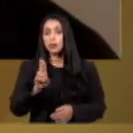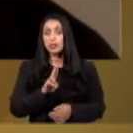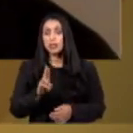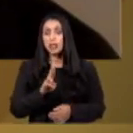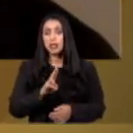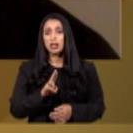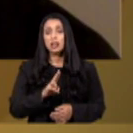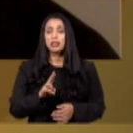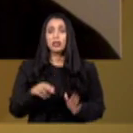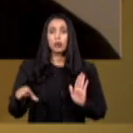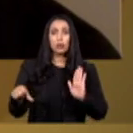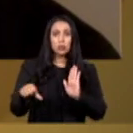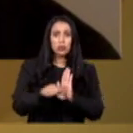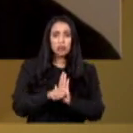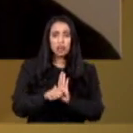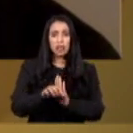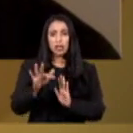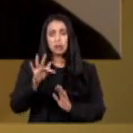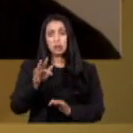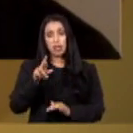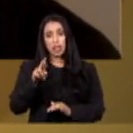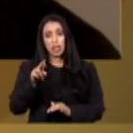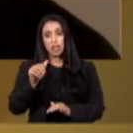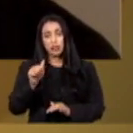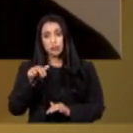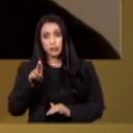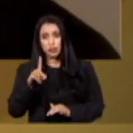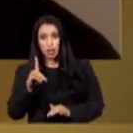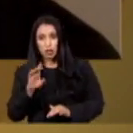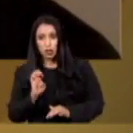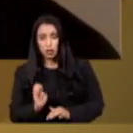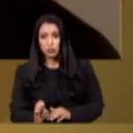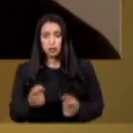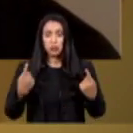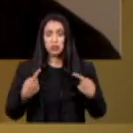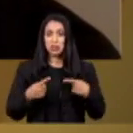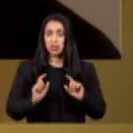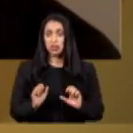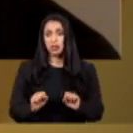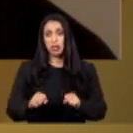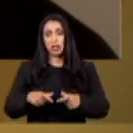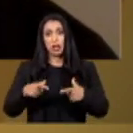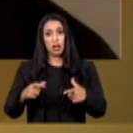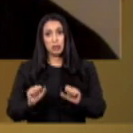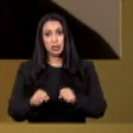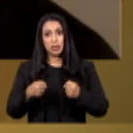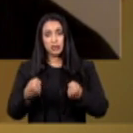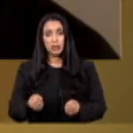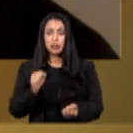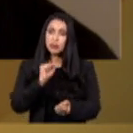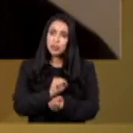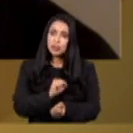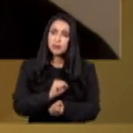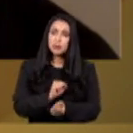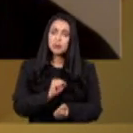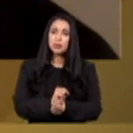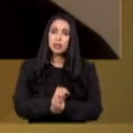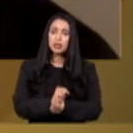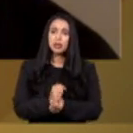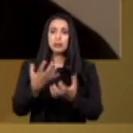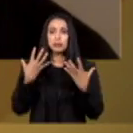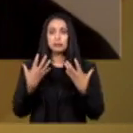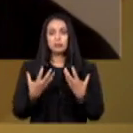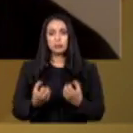fraude independentemente disso não foi concedido app ir contar a história para você aguarda se importante excelências a